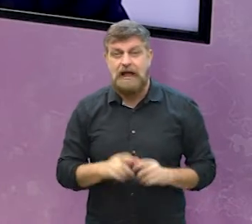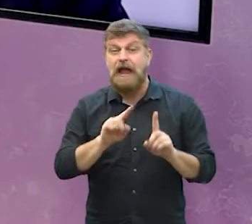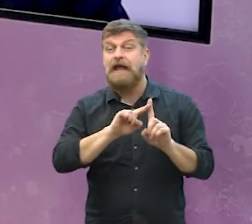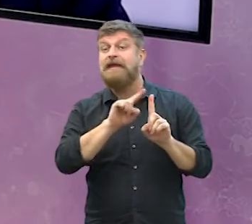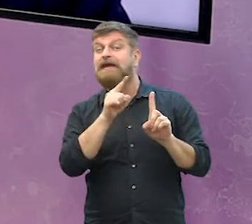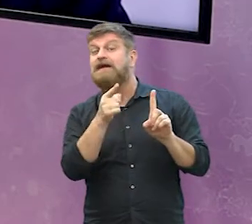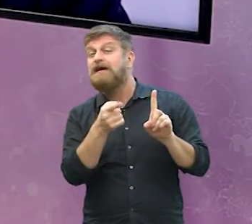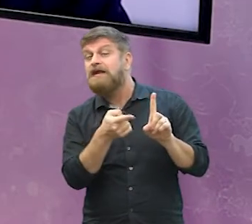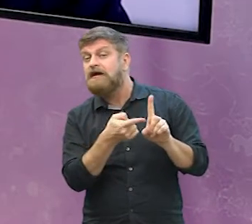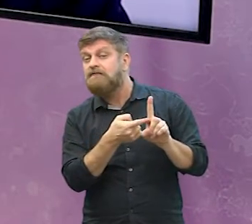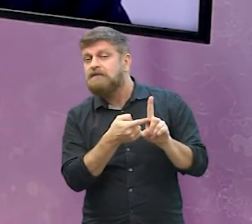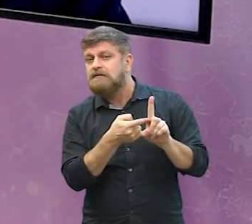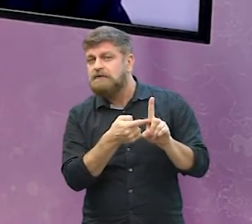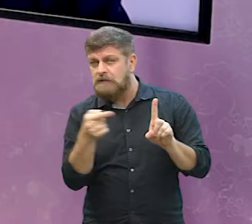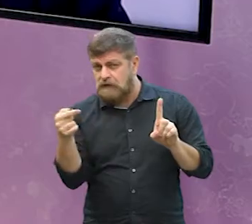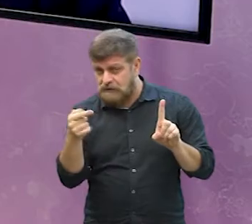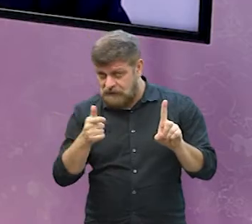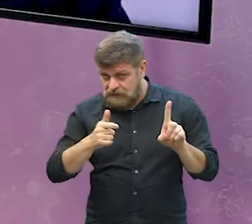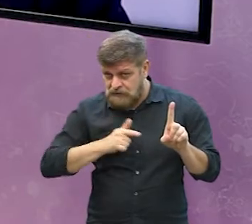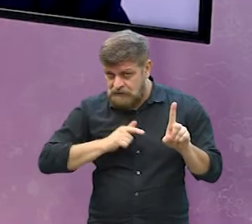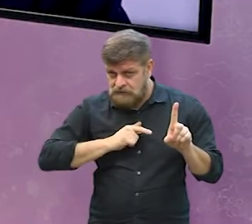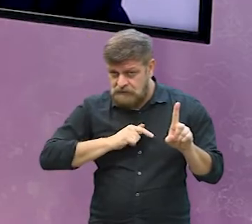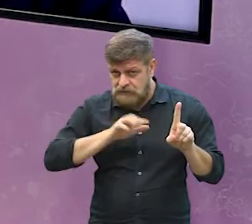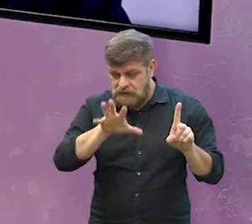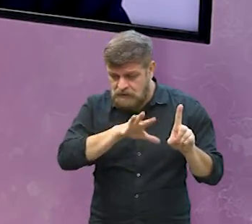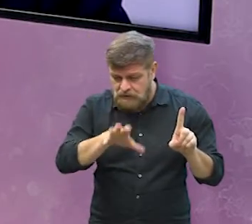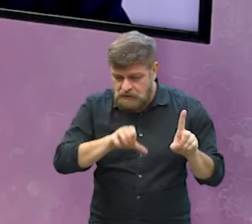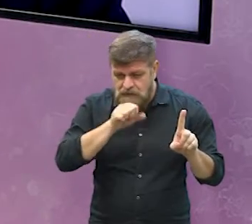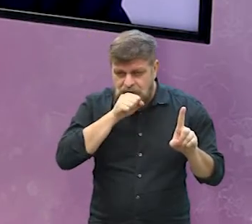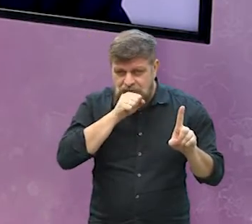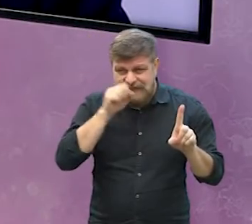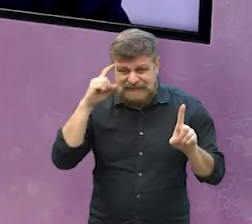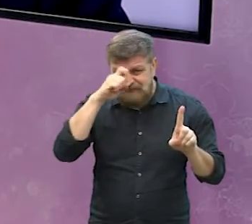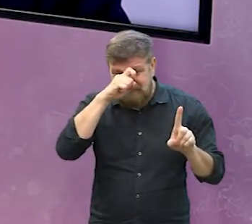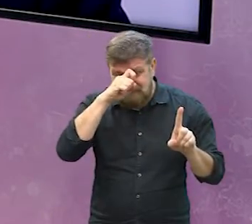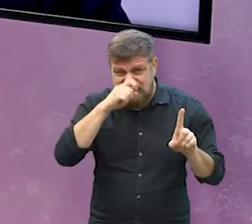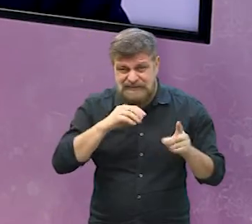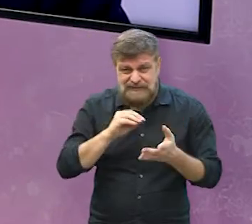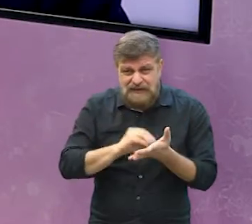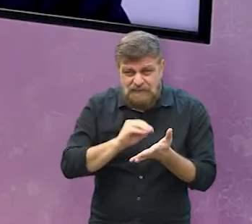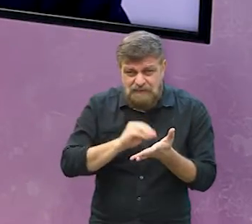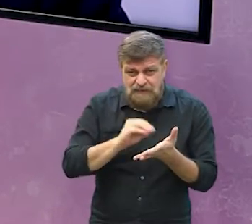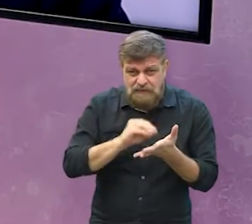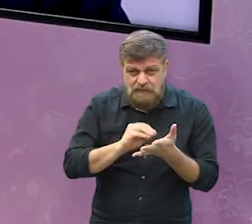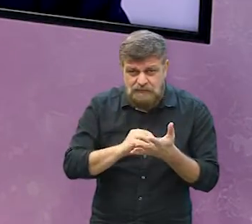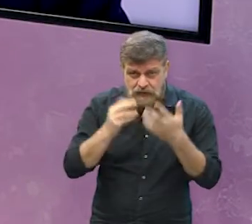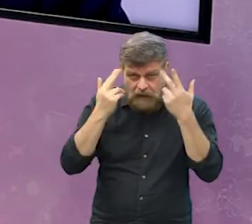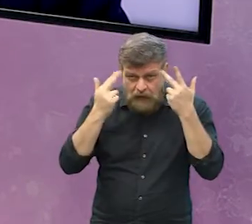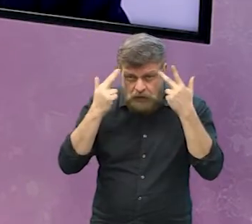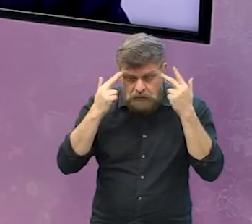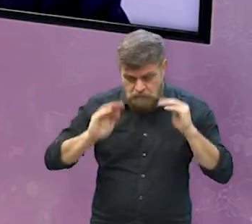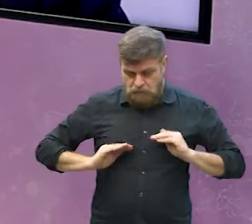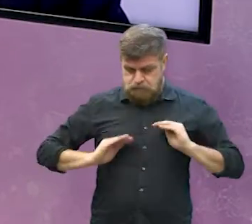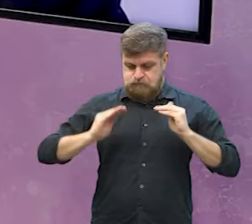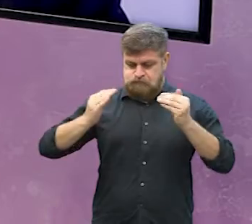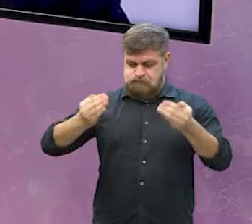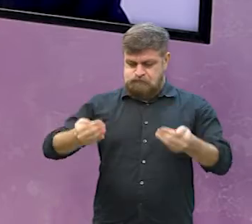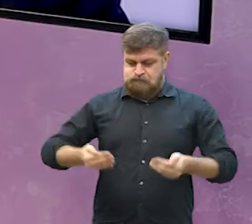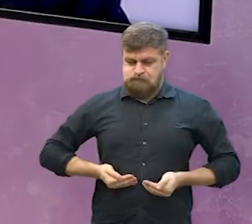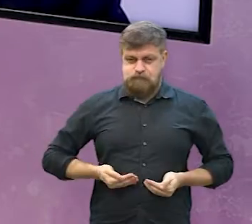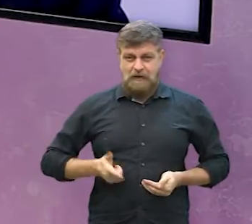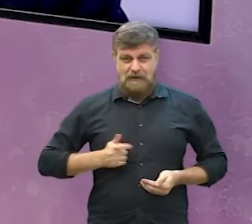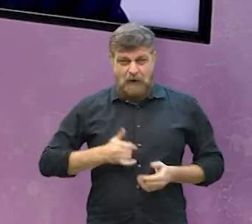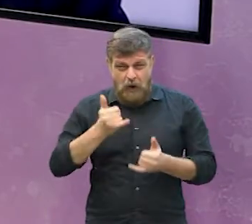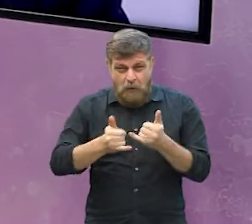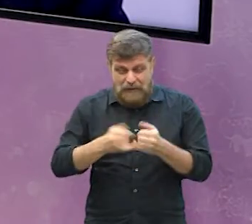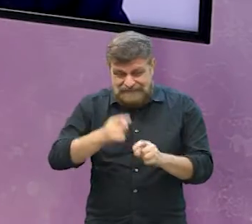e grávida? Costuma ter asma ou aquela falta de ar que normalmente algumas grávidas sentem,